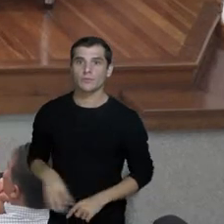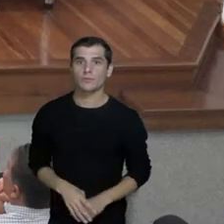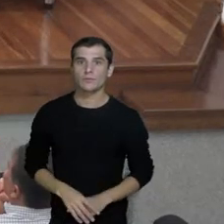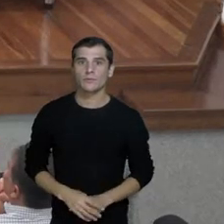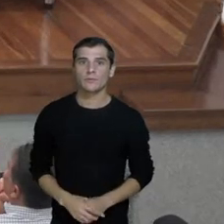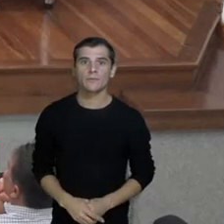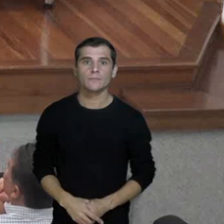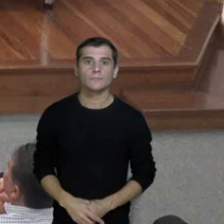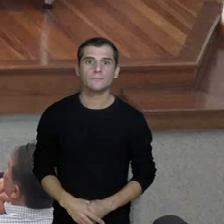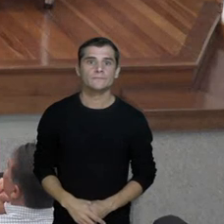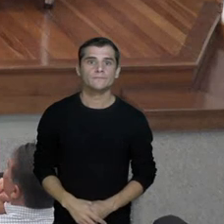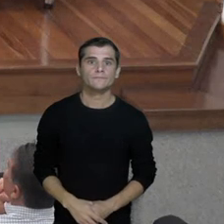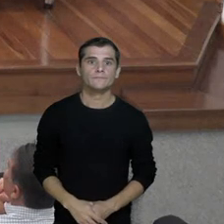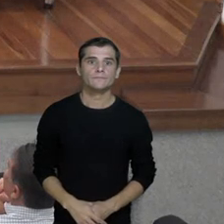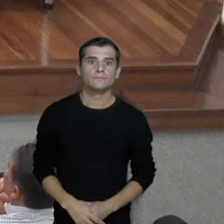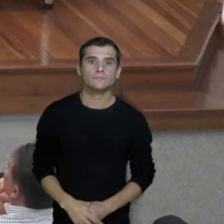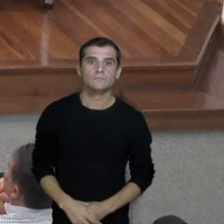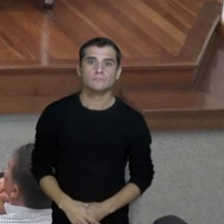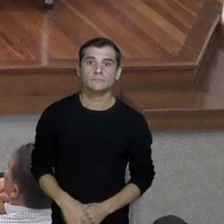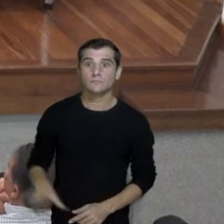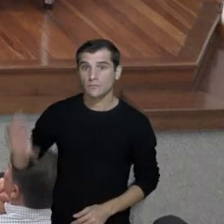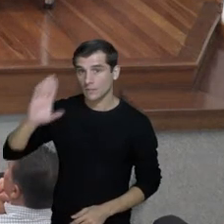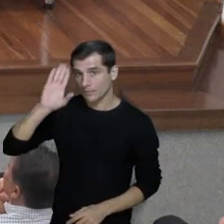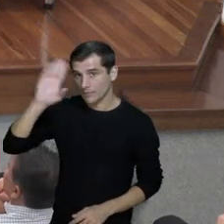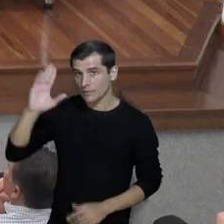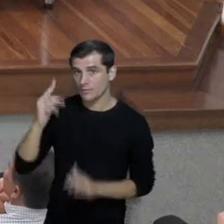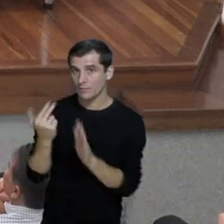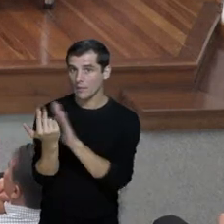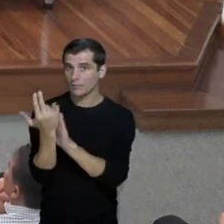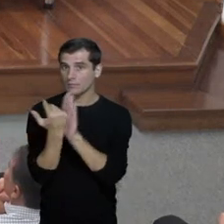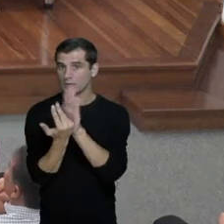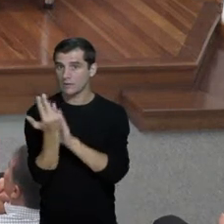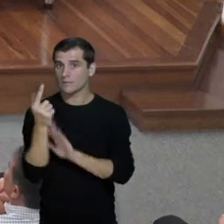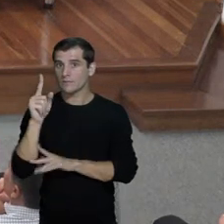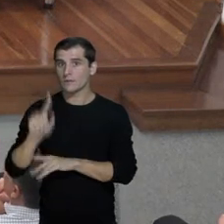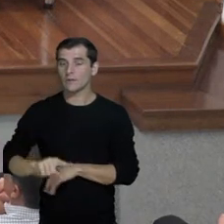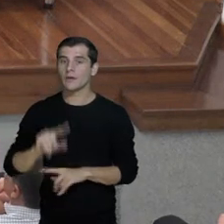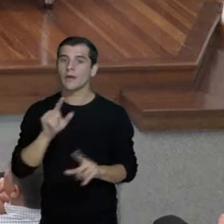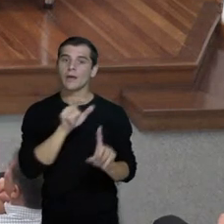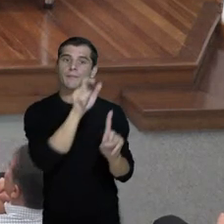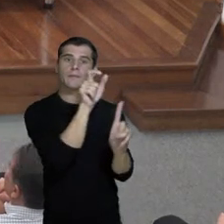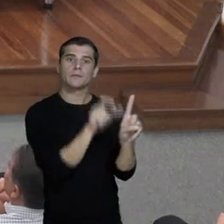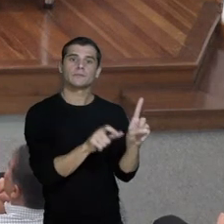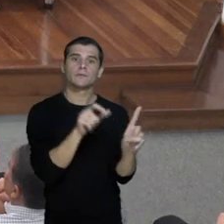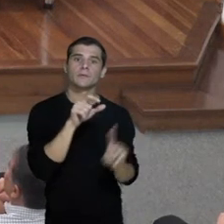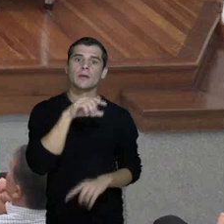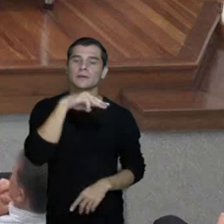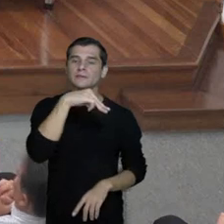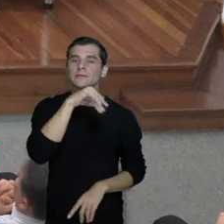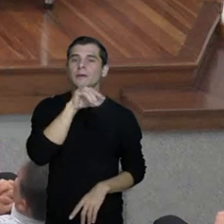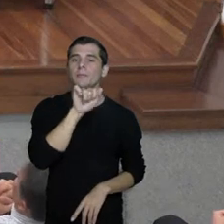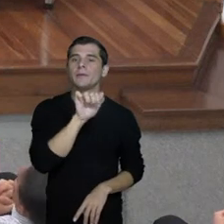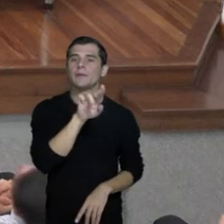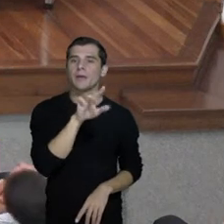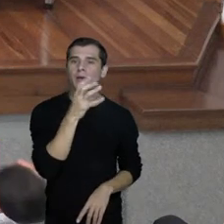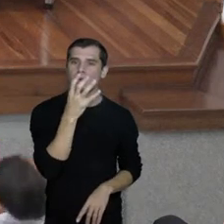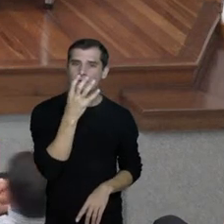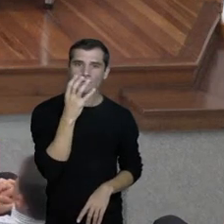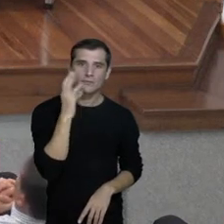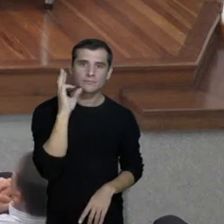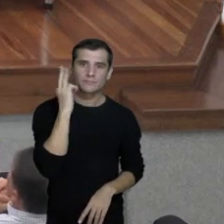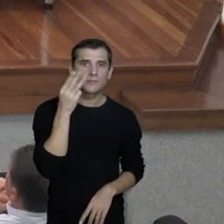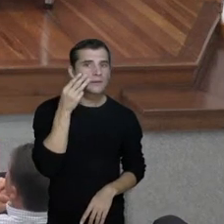eh um dos meus principais desenhos é esse personagem é o miau o miau é um personagem tá dentro da Cacau